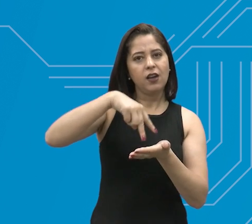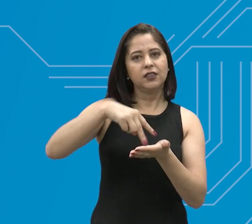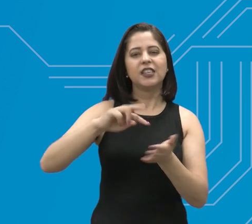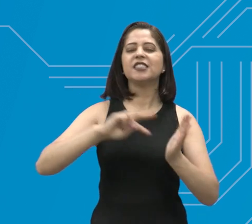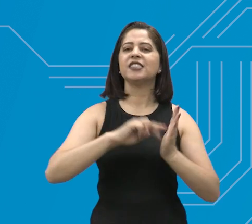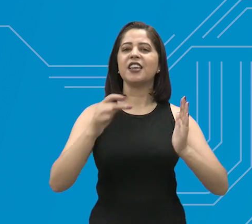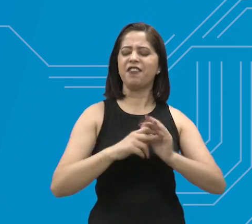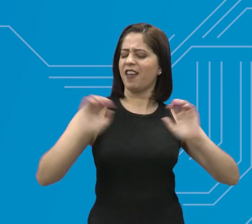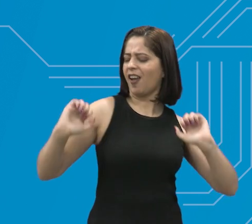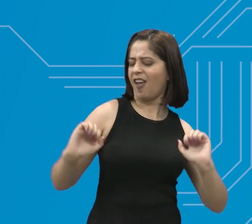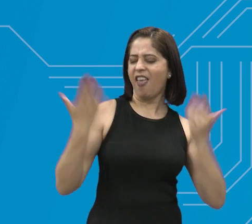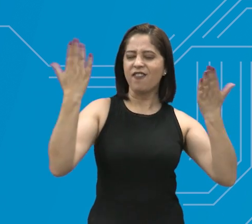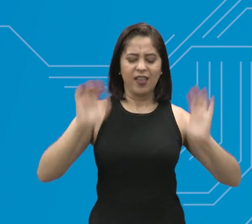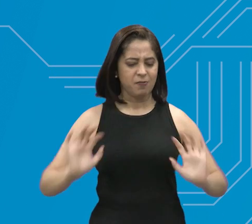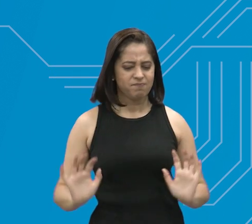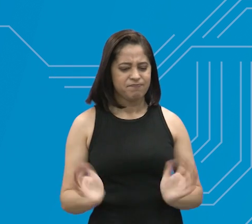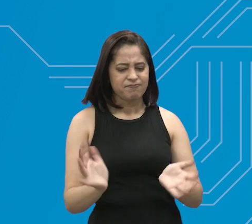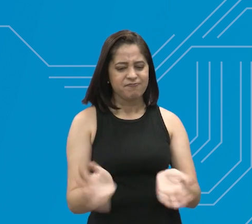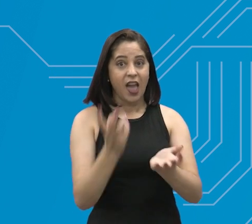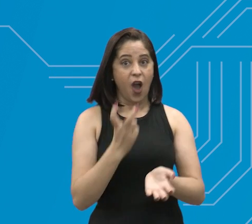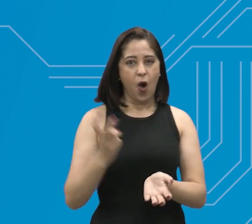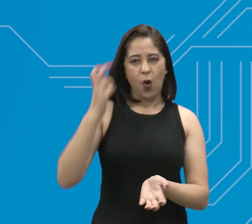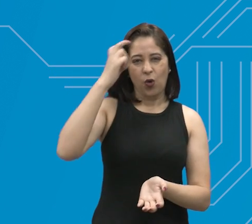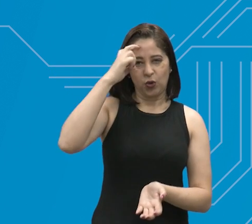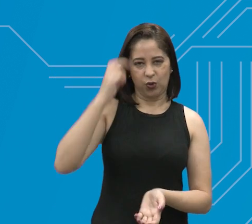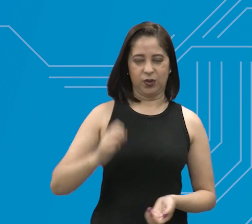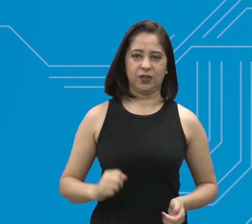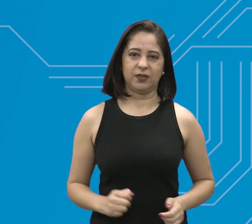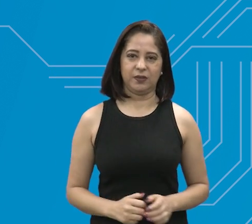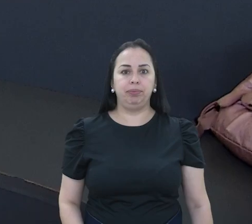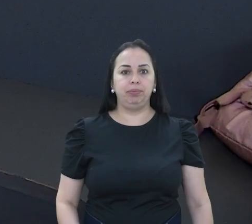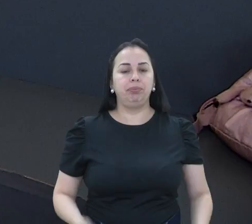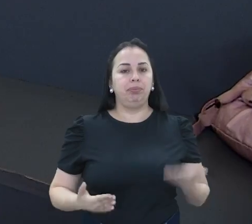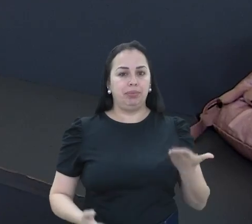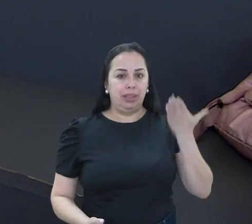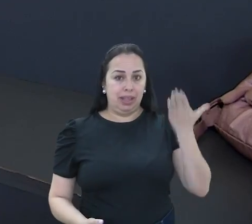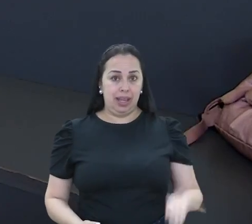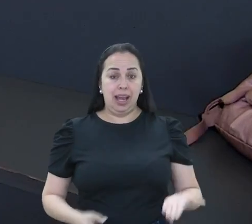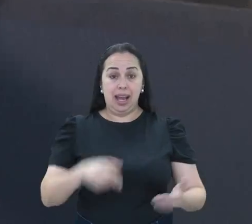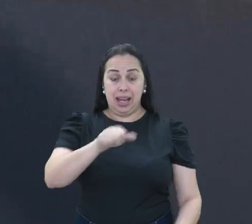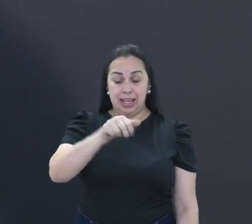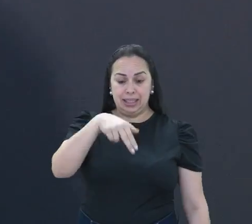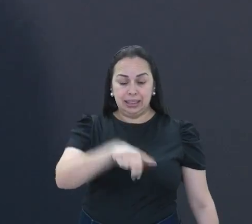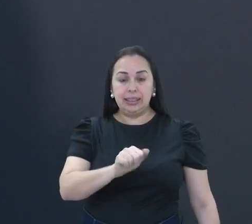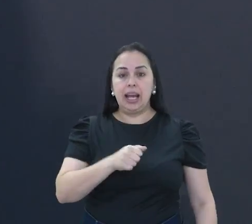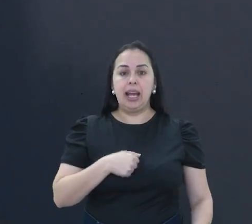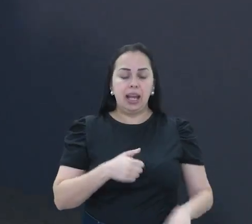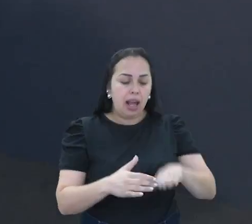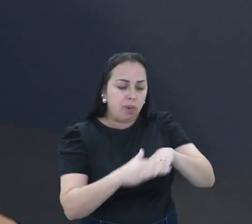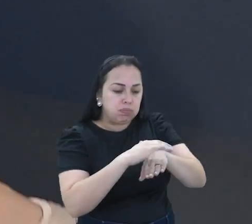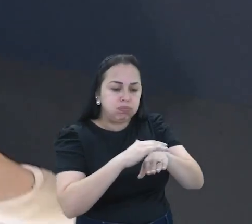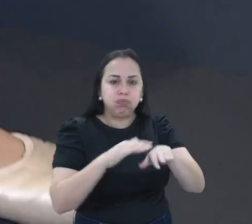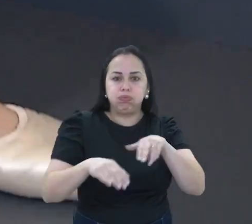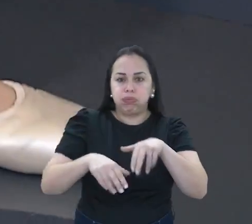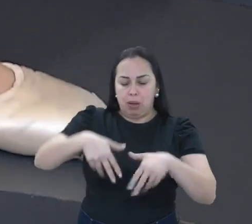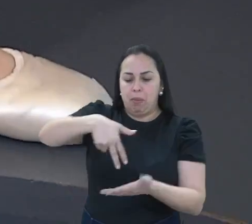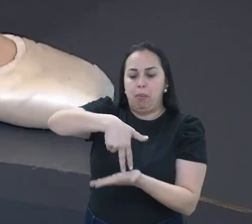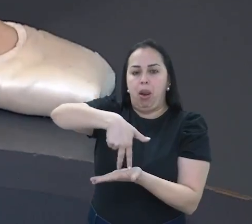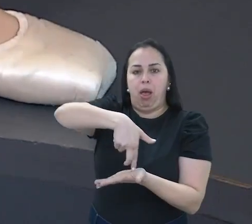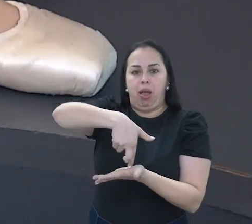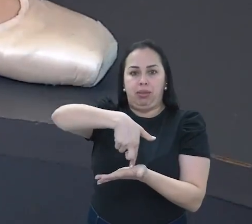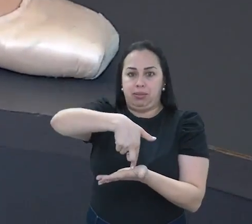de celebrar e fortalecer a cultura na cidade. Para Ana Beatriz, calçar a sapatilha tem um